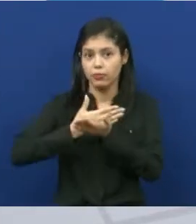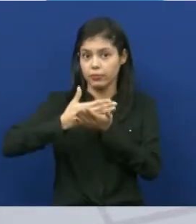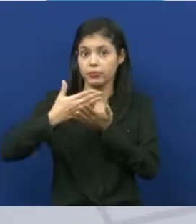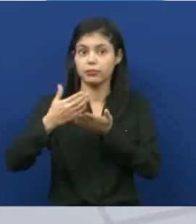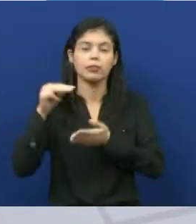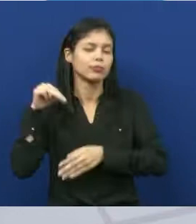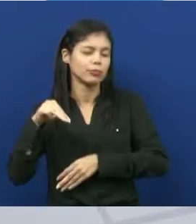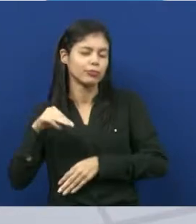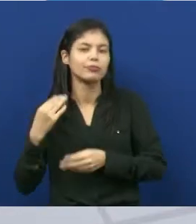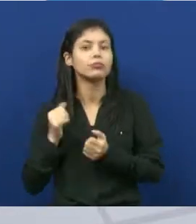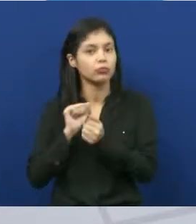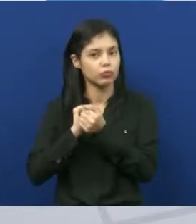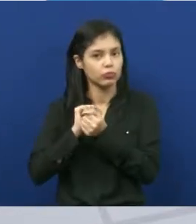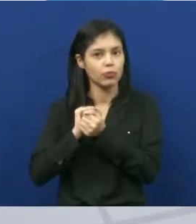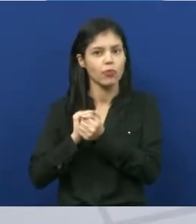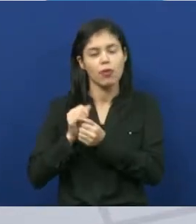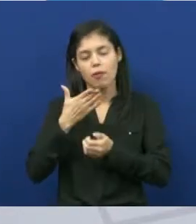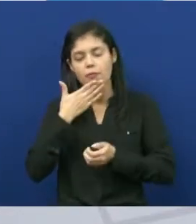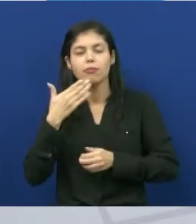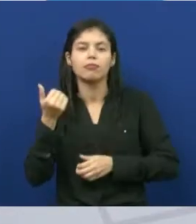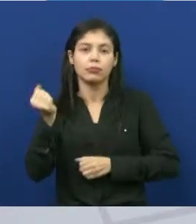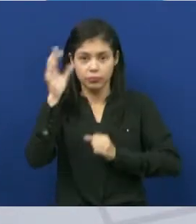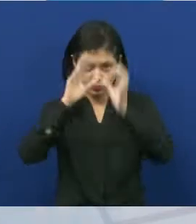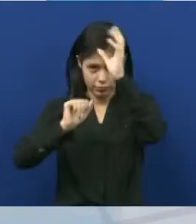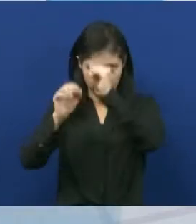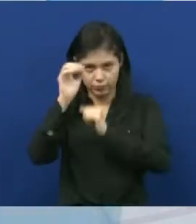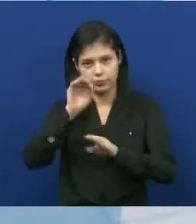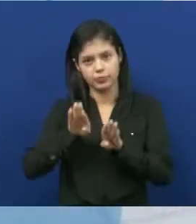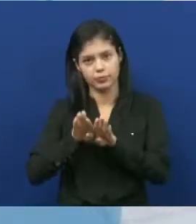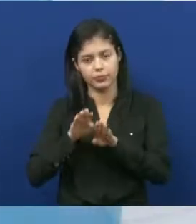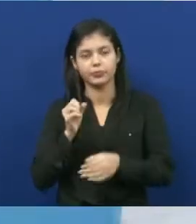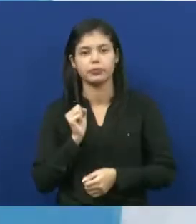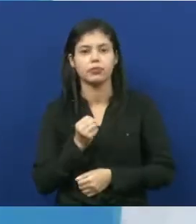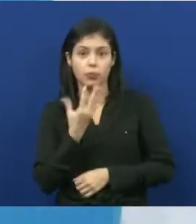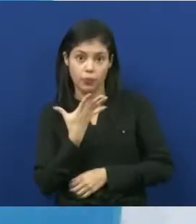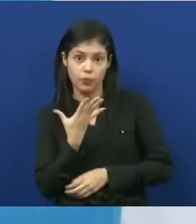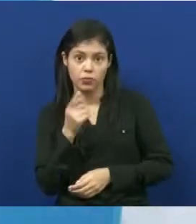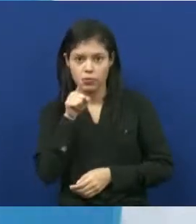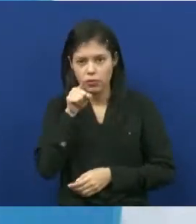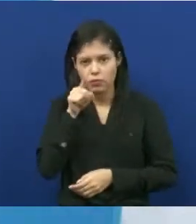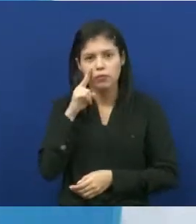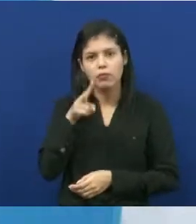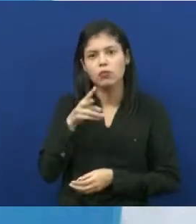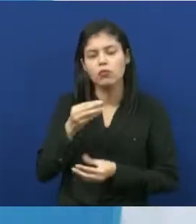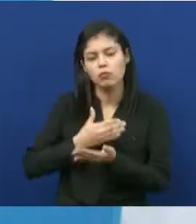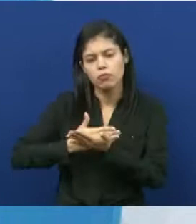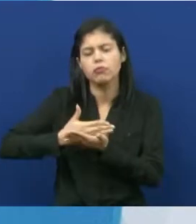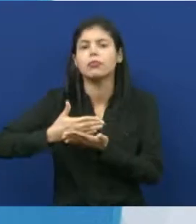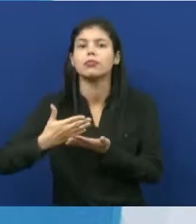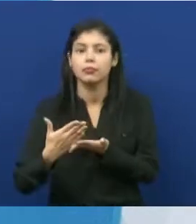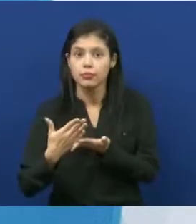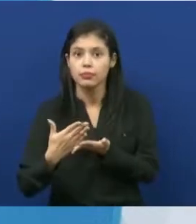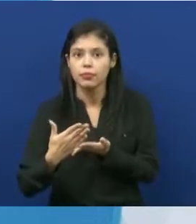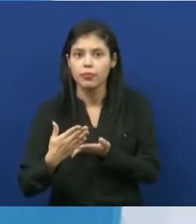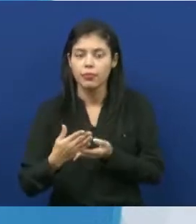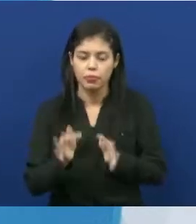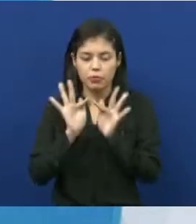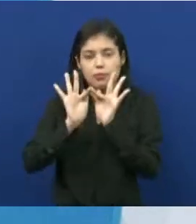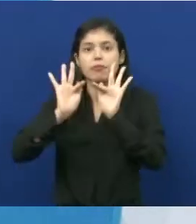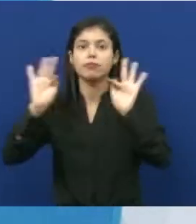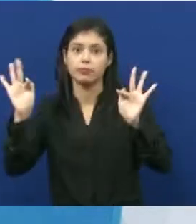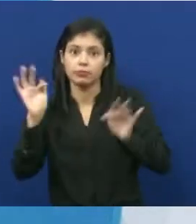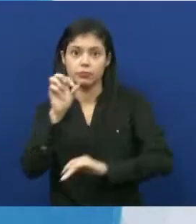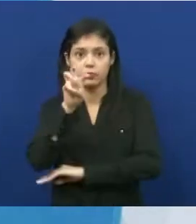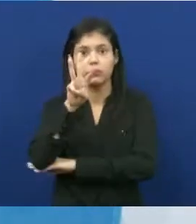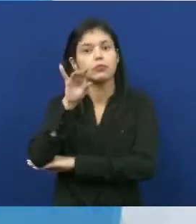minutos juntos, aprimorando os nossos conhecimentos. Bom, você viu que eu comecei a nossa aula com uma citação de